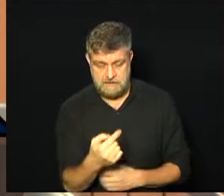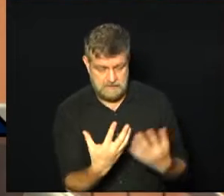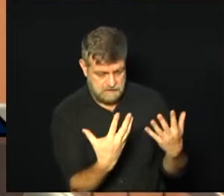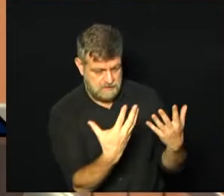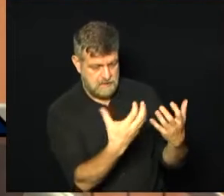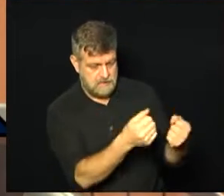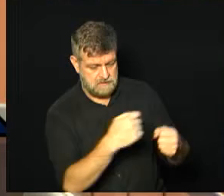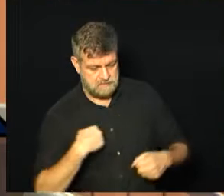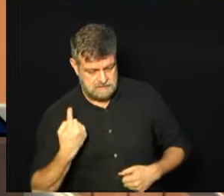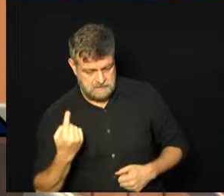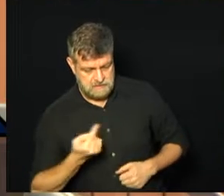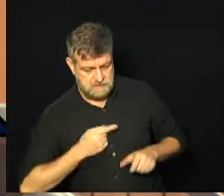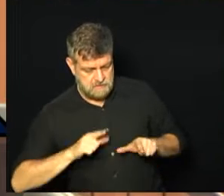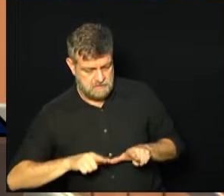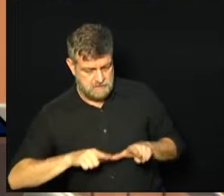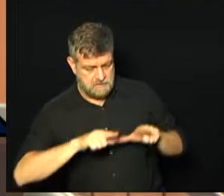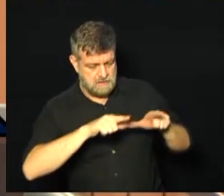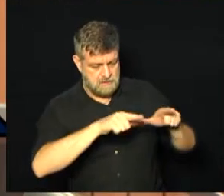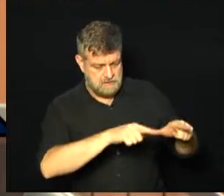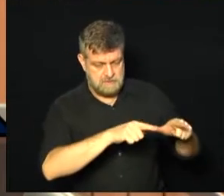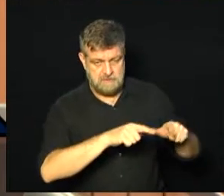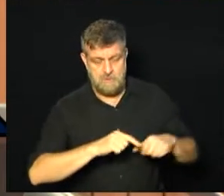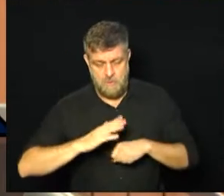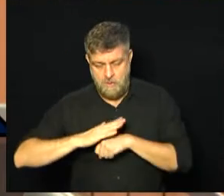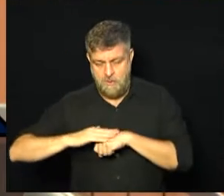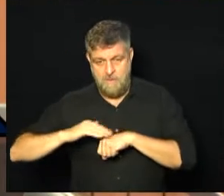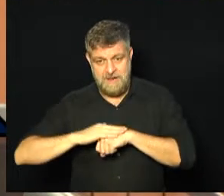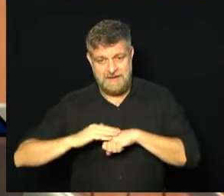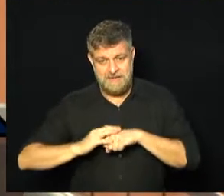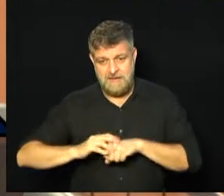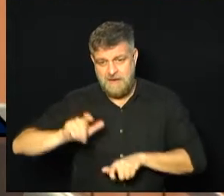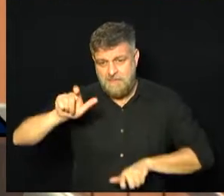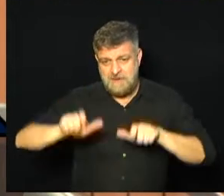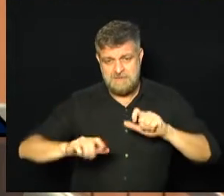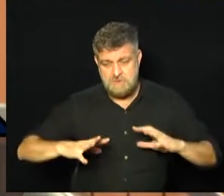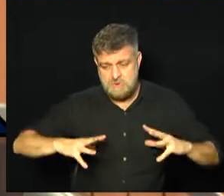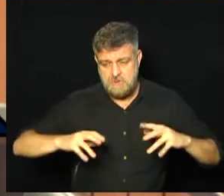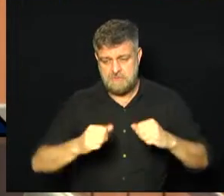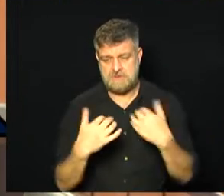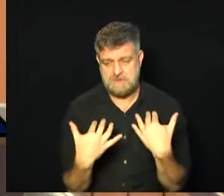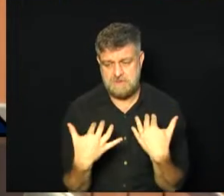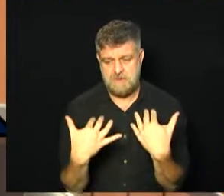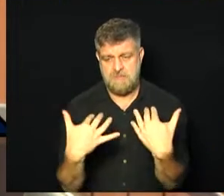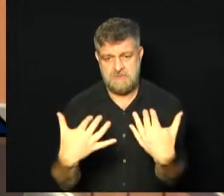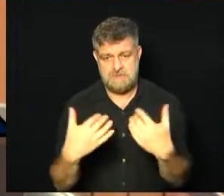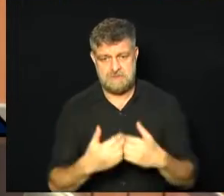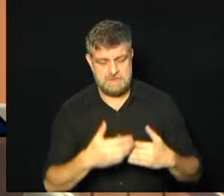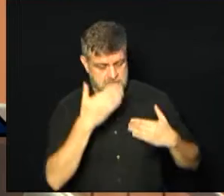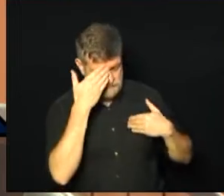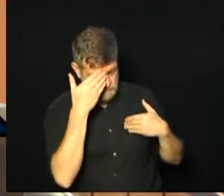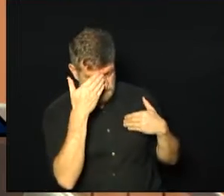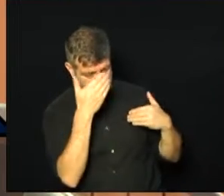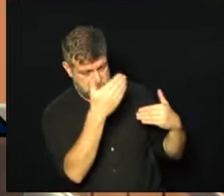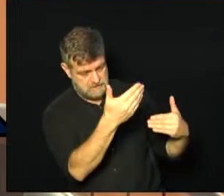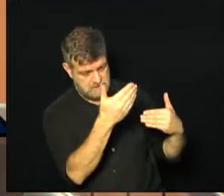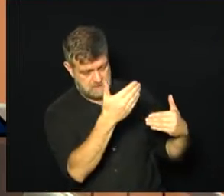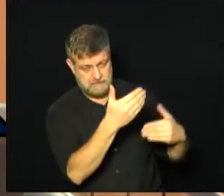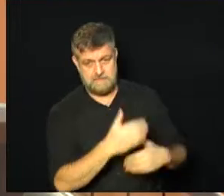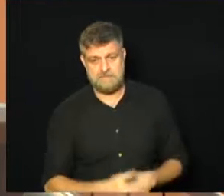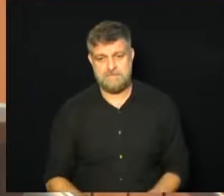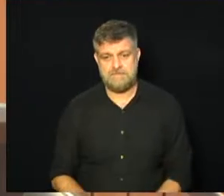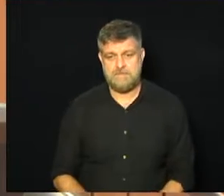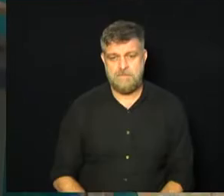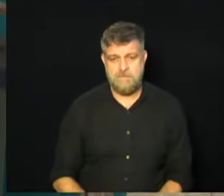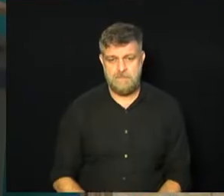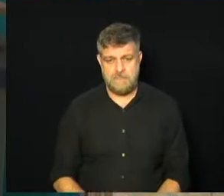com muito carinho pelo nosso mandato e por todas essas pessoas que estão aqui presentes. Obrigada, professor.